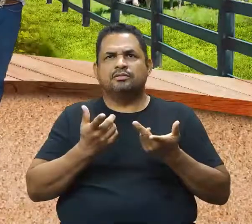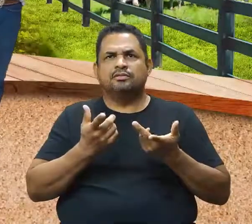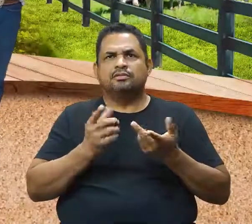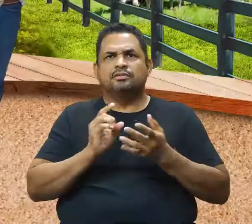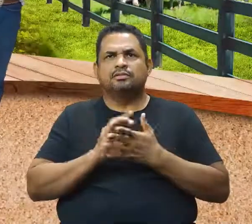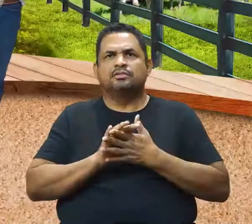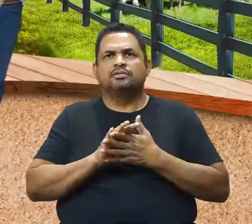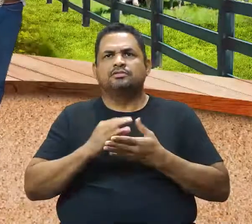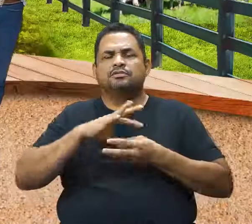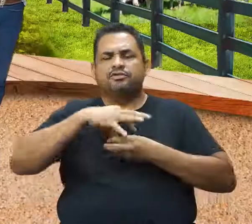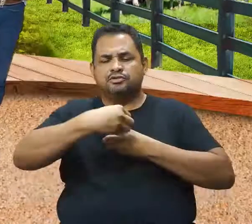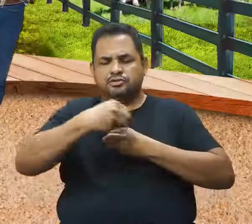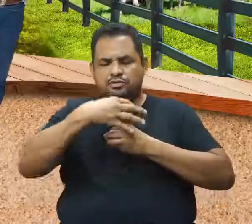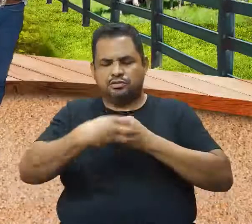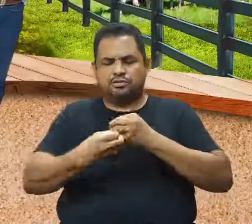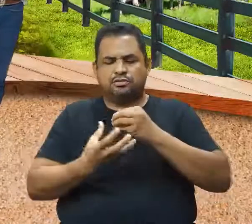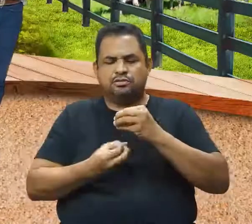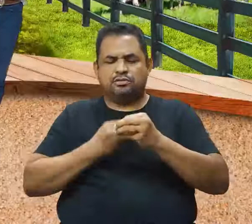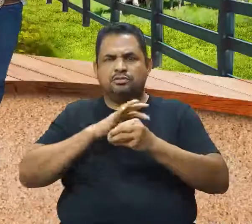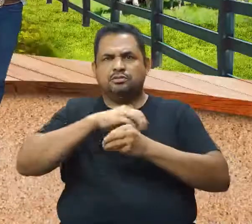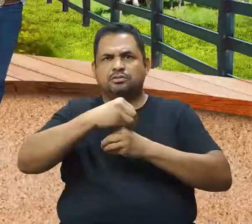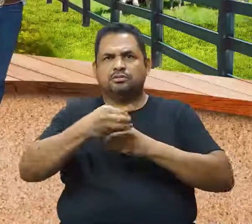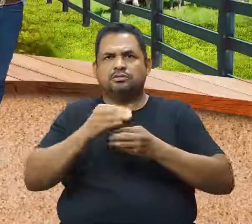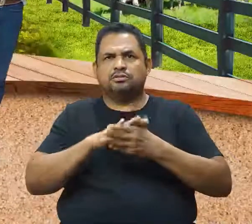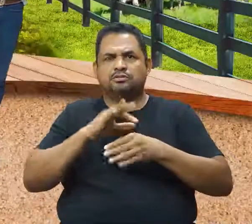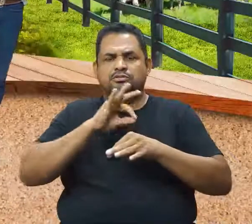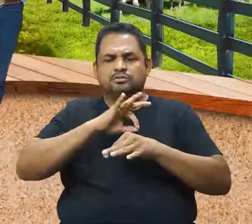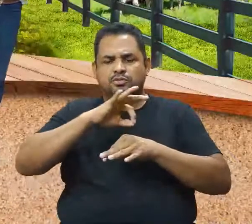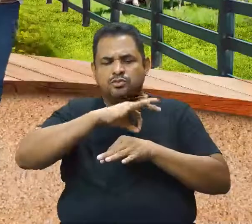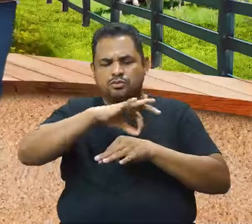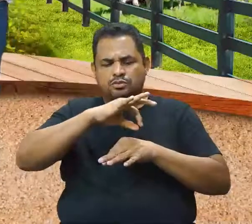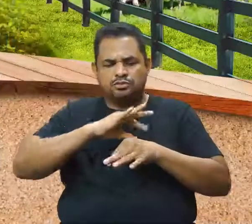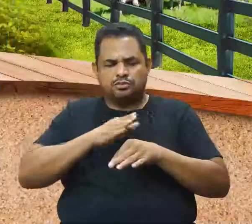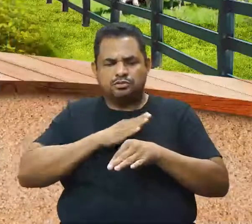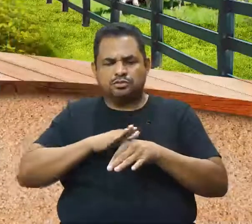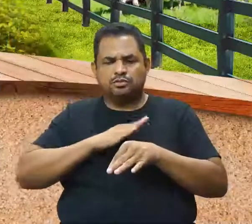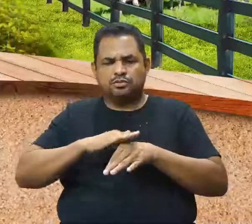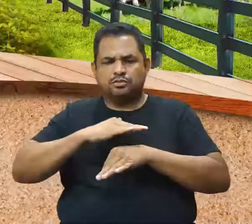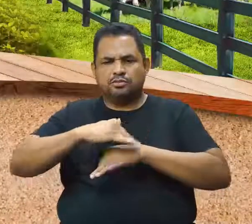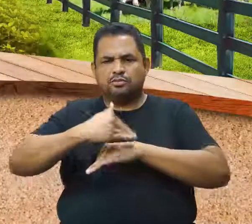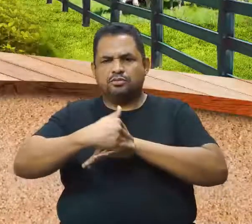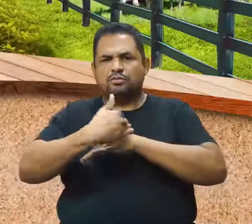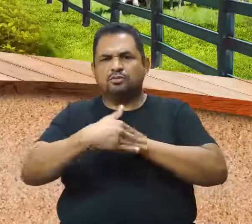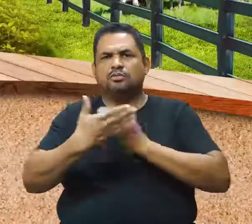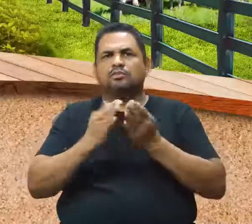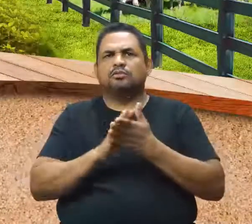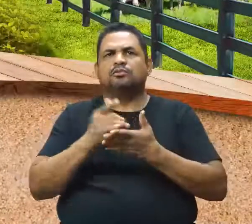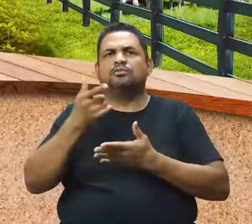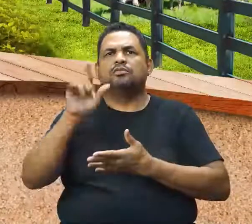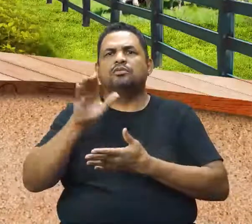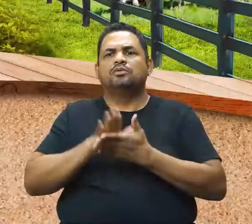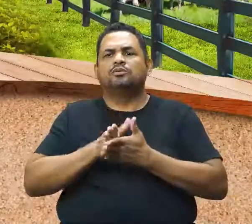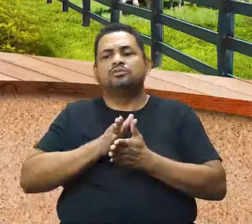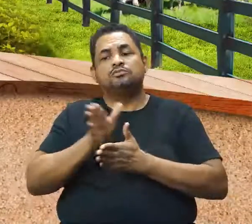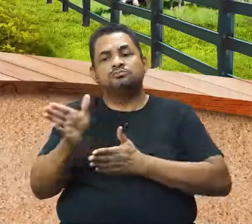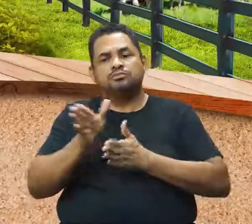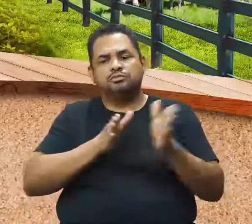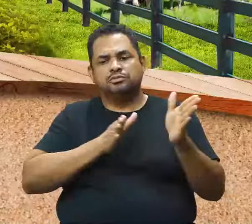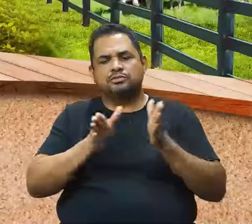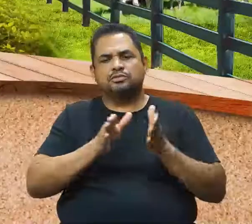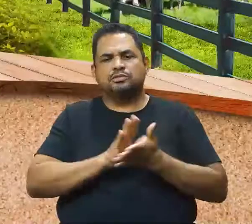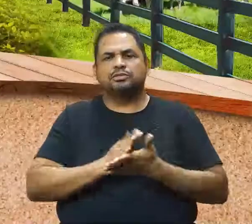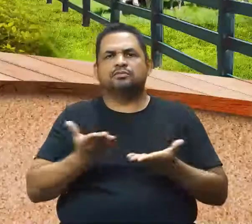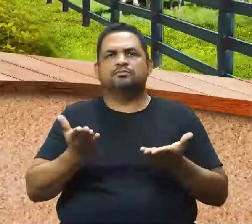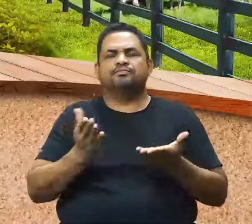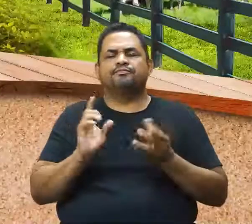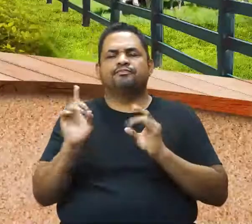a despolpa, faz várias tirinhas de tucumã, é para outro direcionamento de mercado.